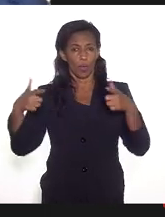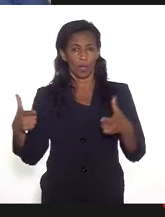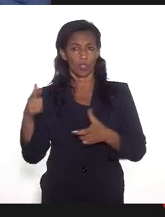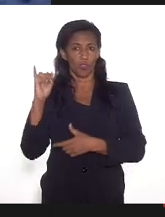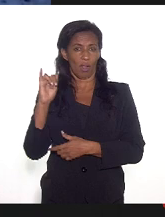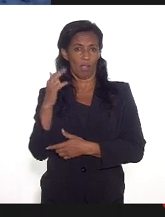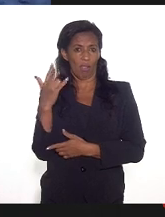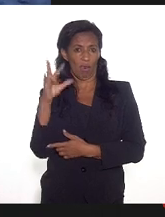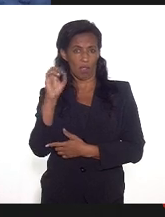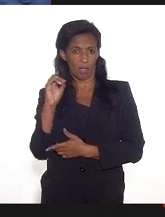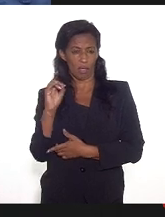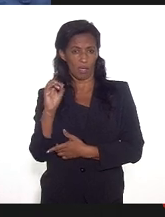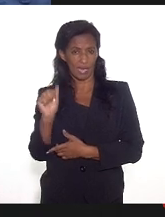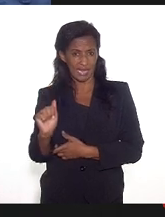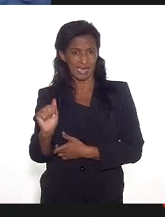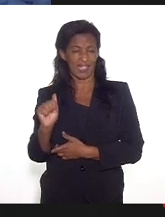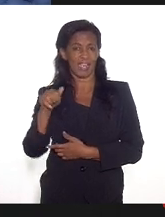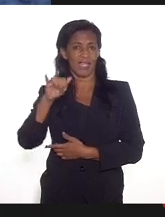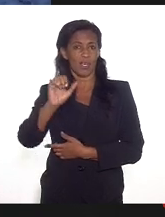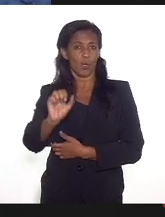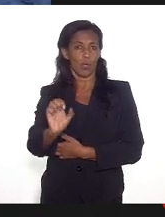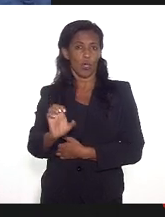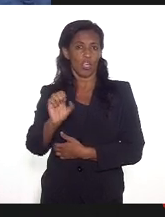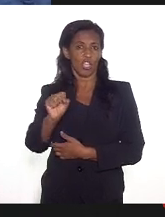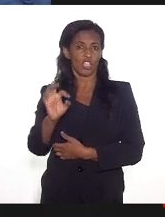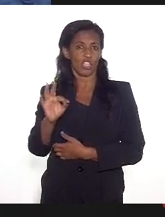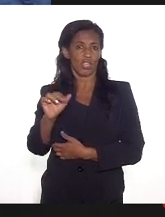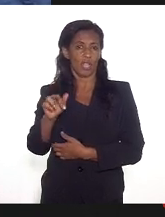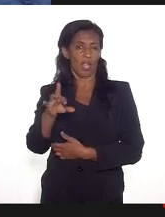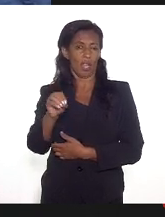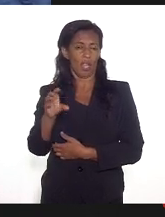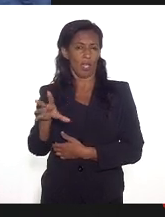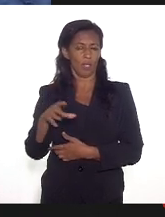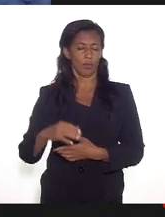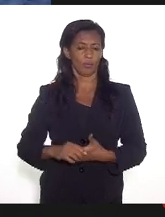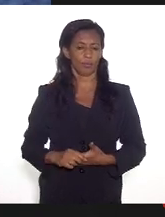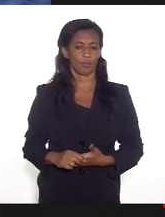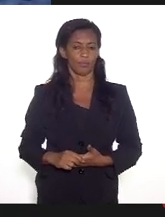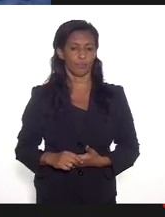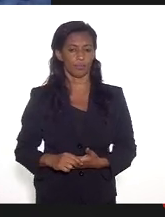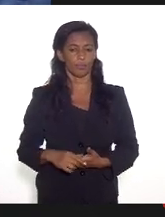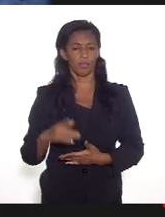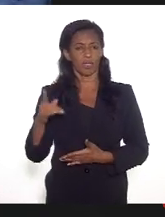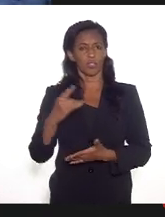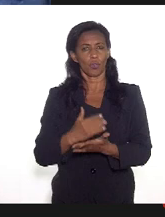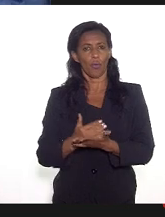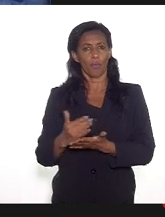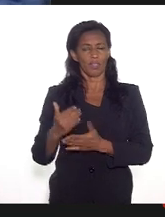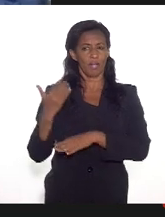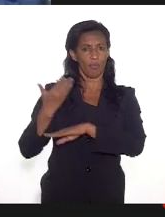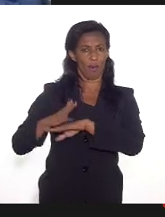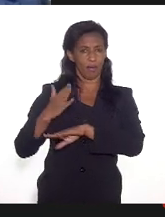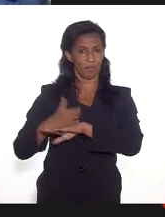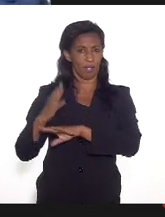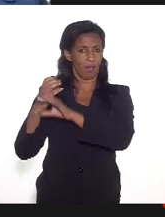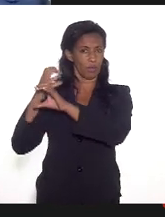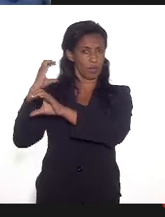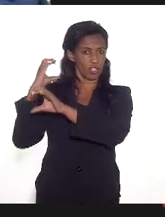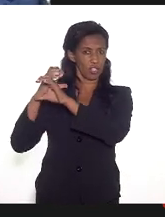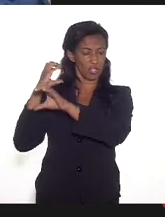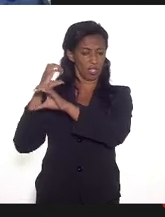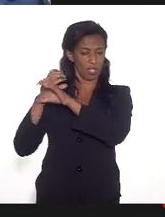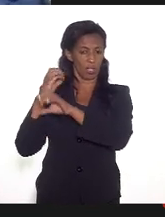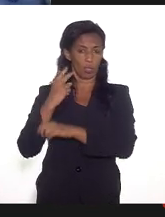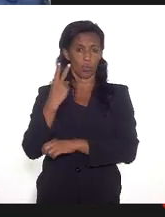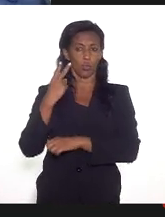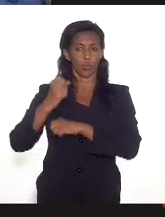ilha, e uma das alegações dele que, por exemplo, eles começavam a treinar os engenheiros,